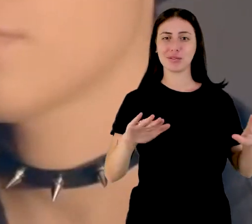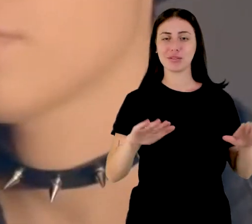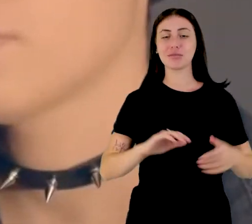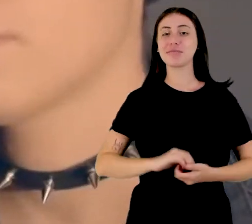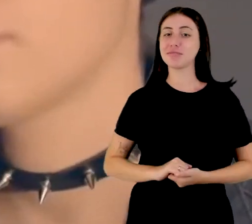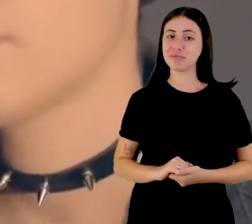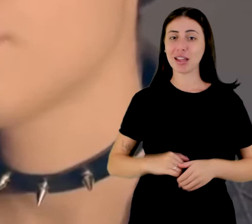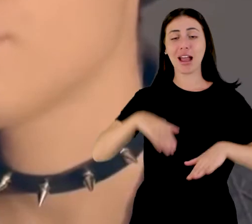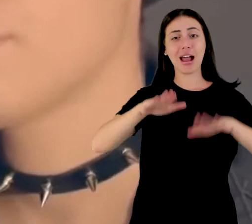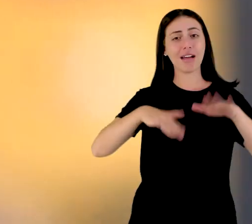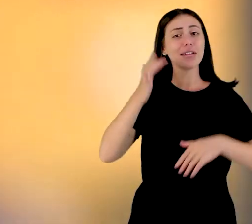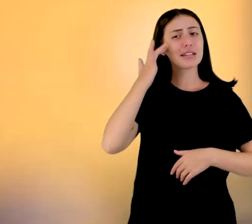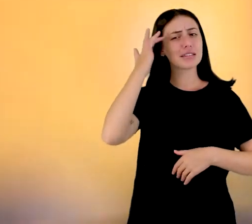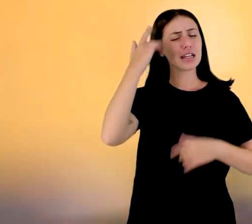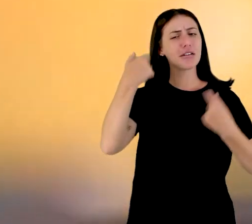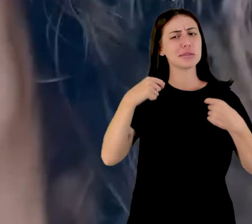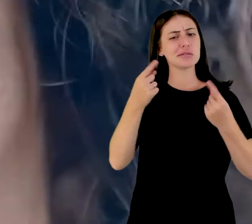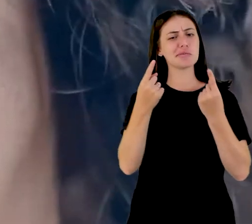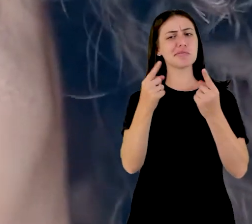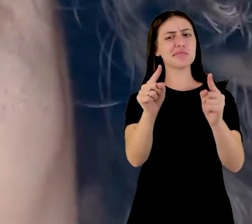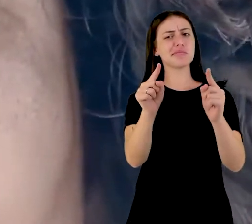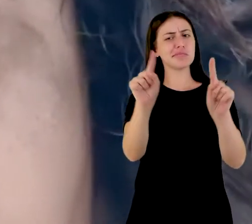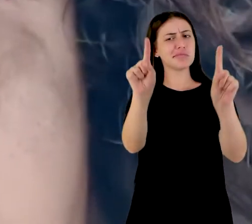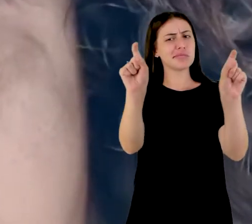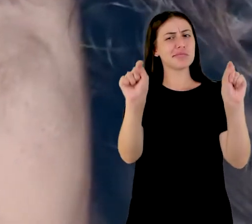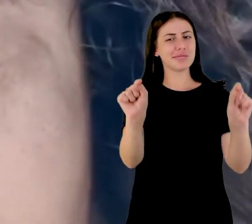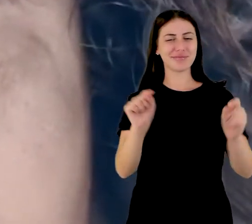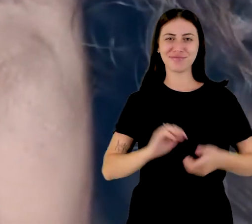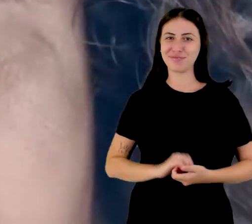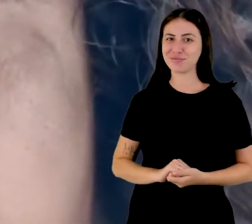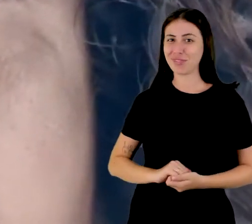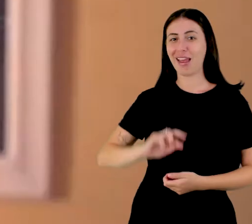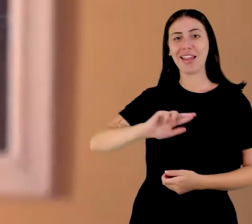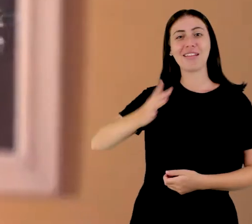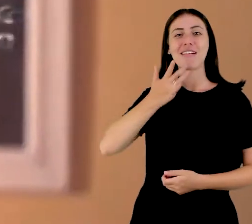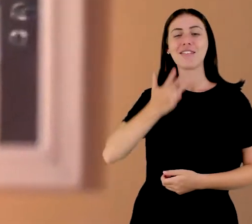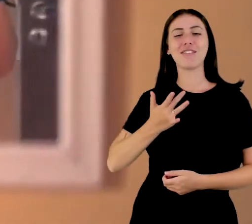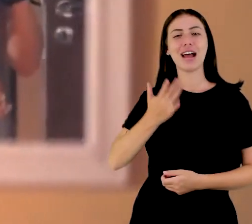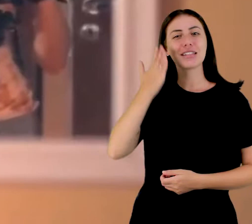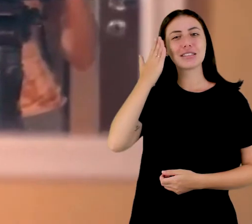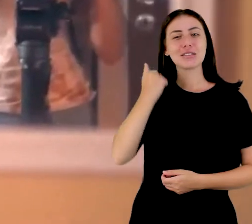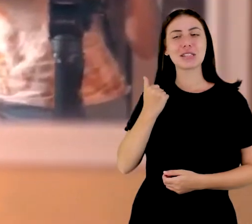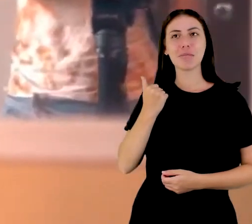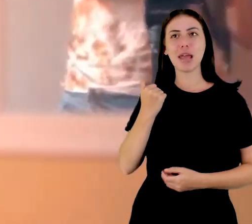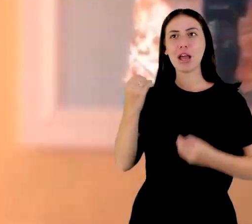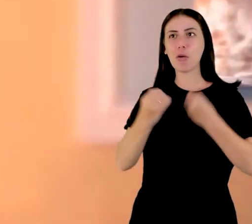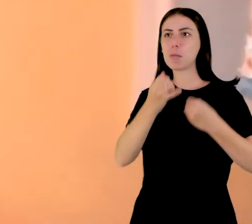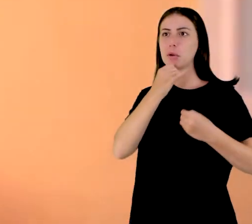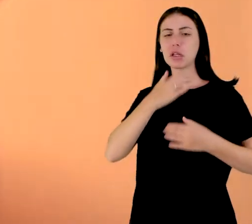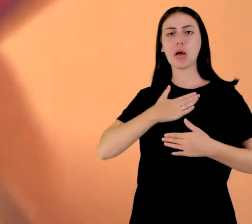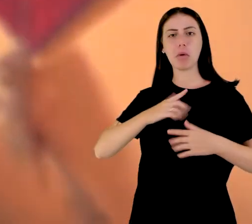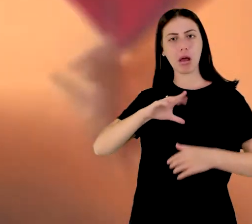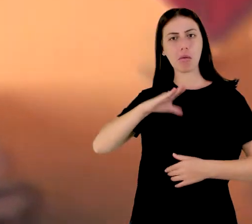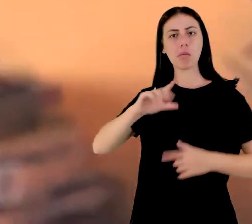questionar. Não é fácil saber a melhor forma de lidar com um processo desses. E eu achei que filmar seria a melhor